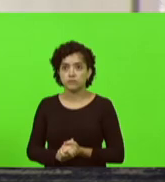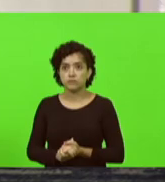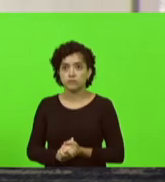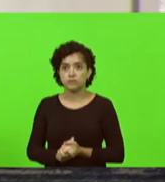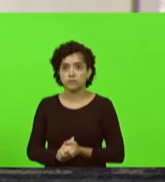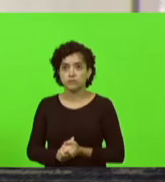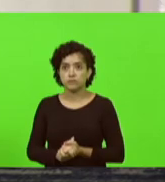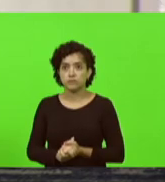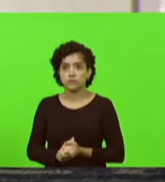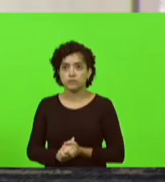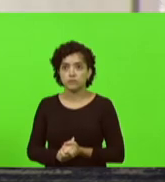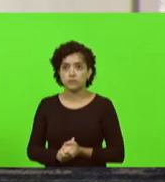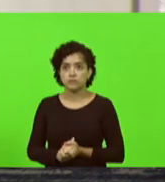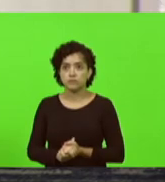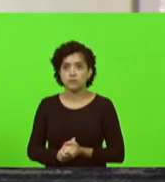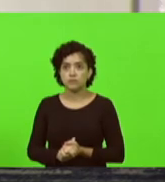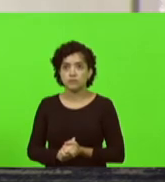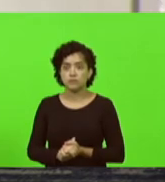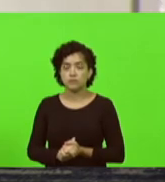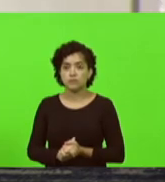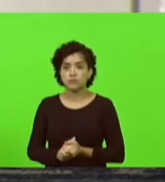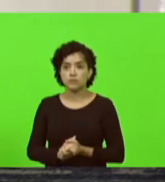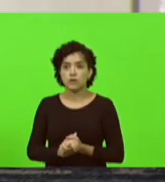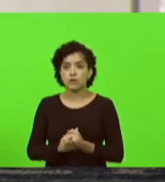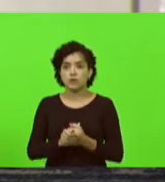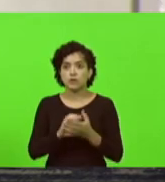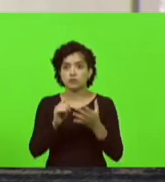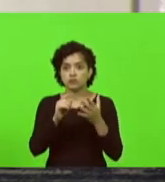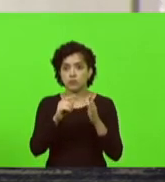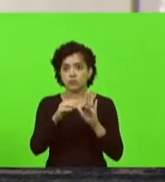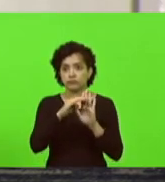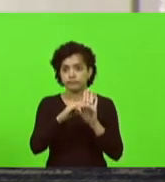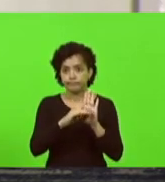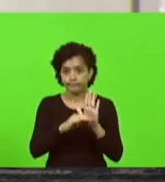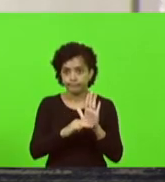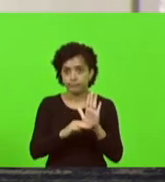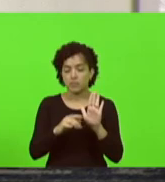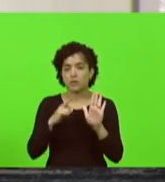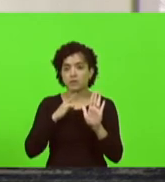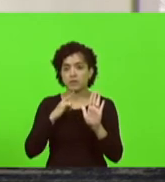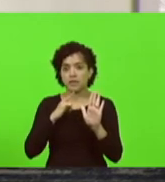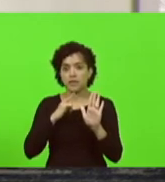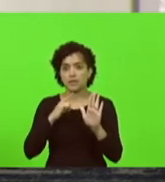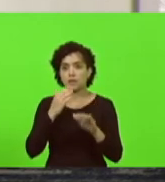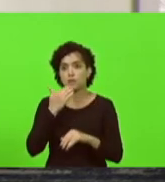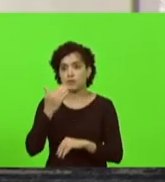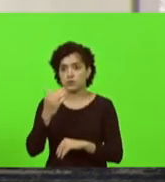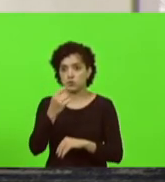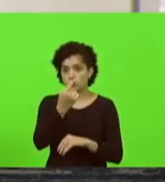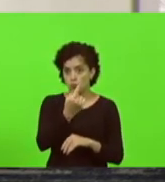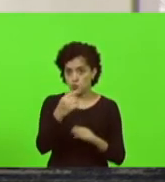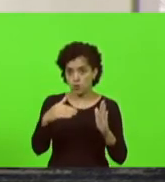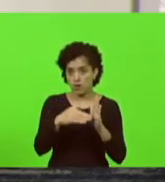Não tem a relação dos requerimentos aqui, mas nós temos requerimentos 1 a 26,